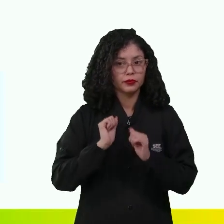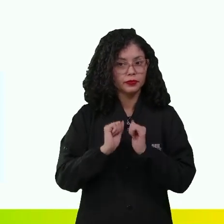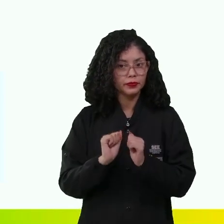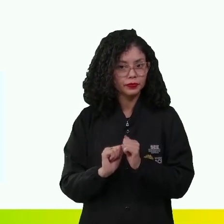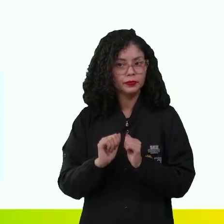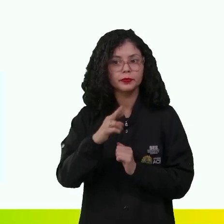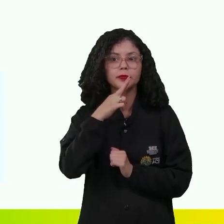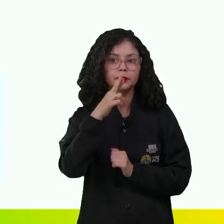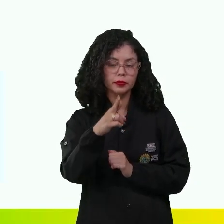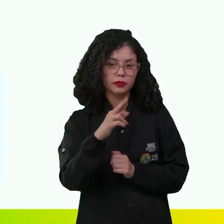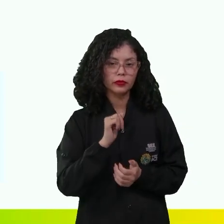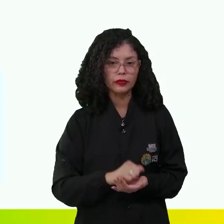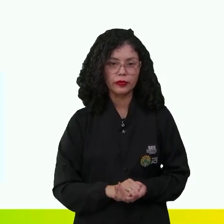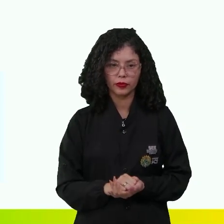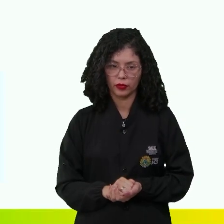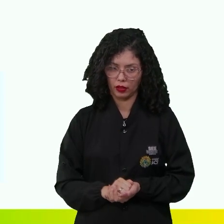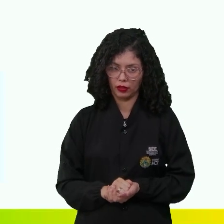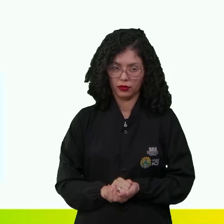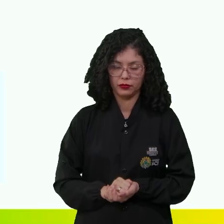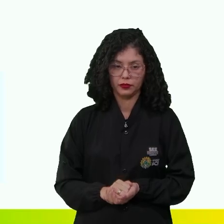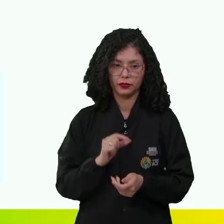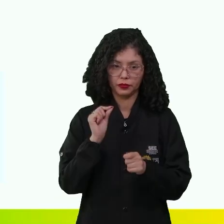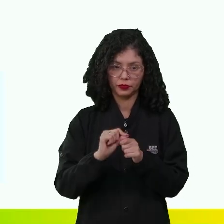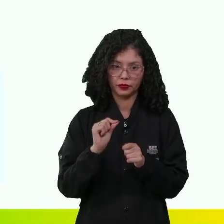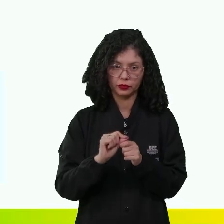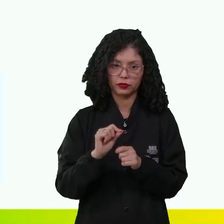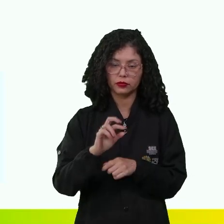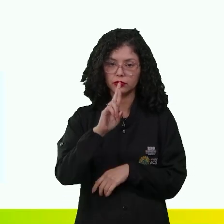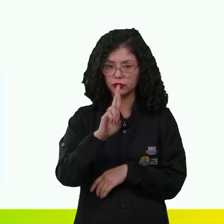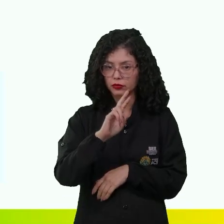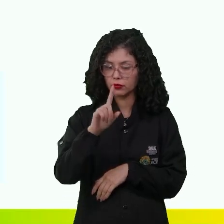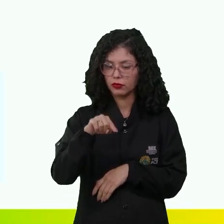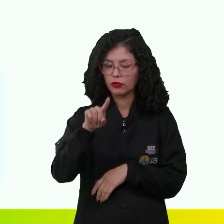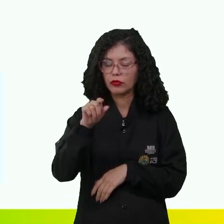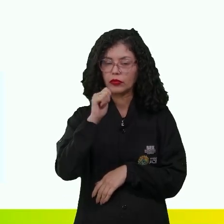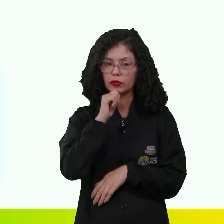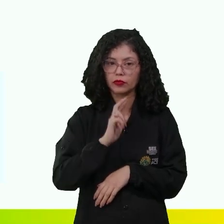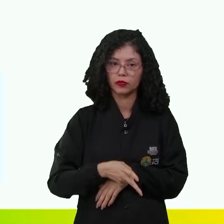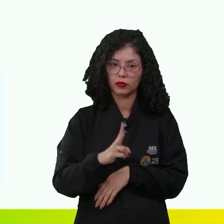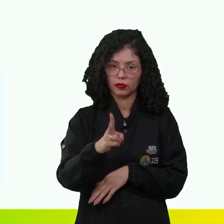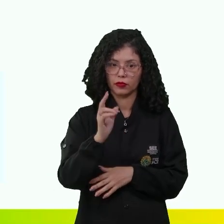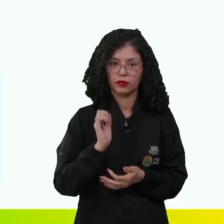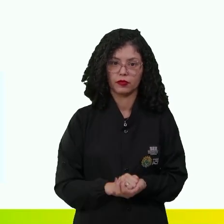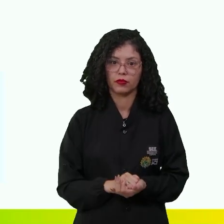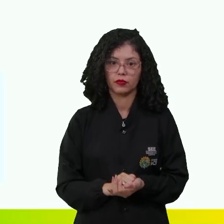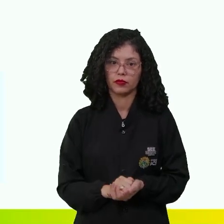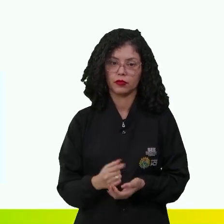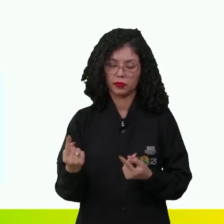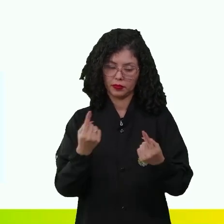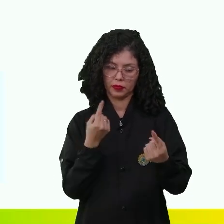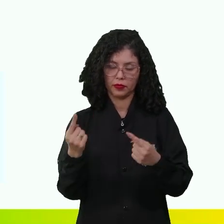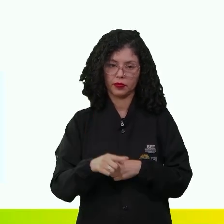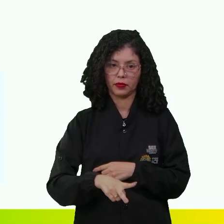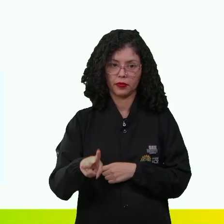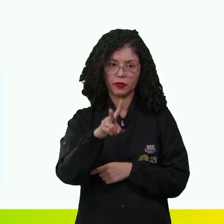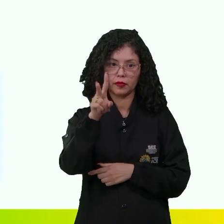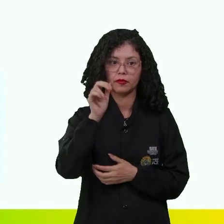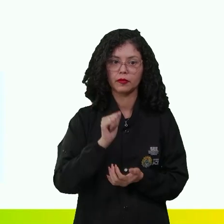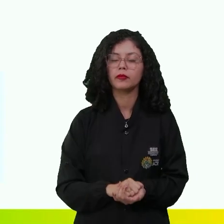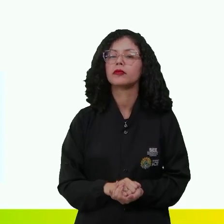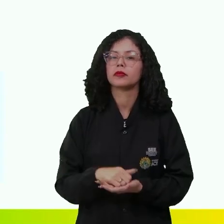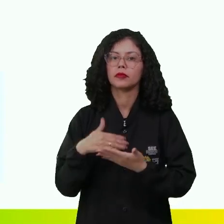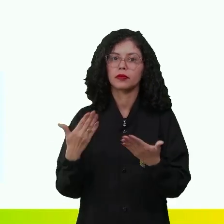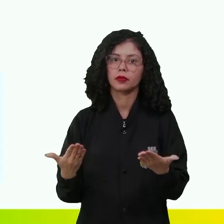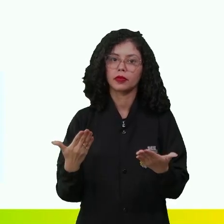podemos calcular, fazer uma razão, uma constante entre esses valores.